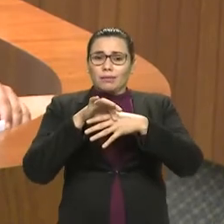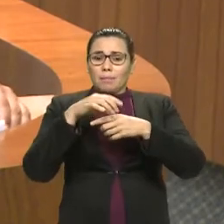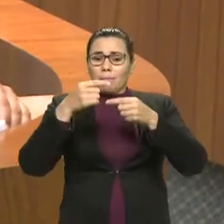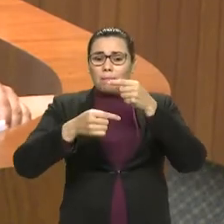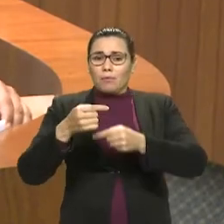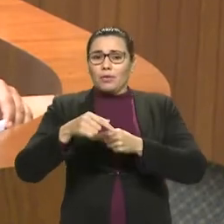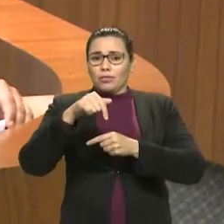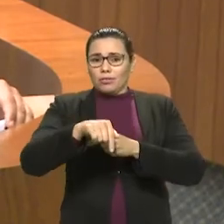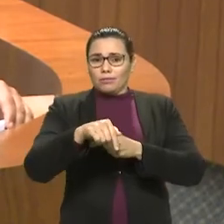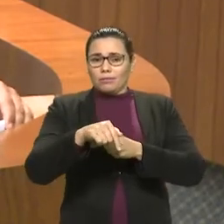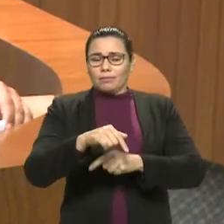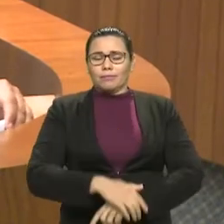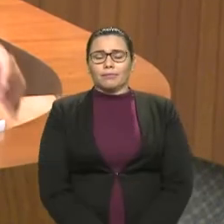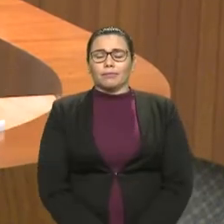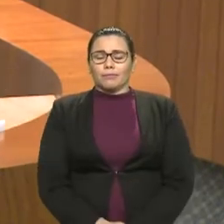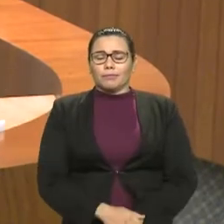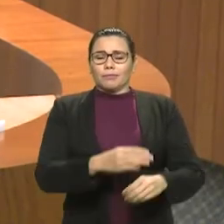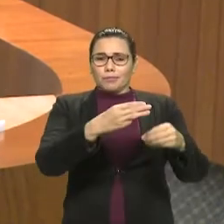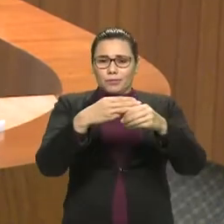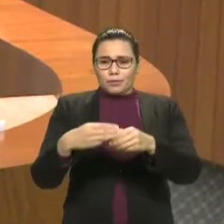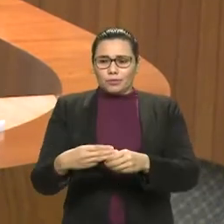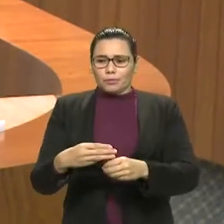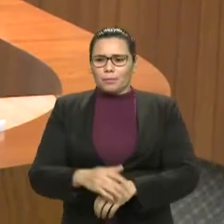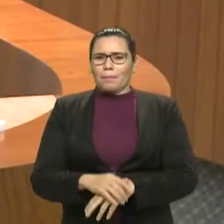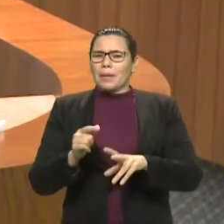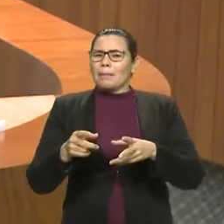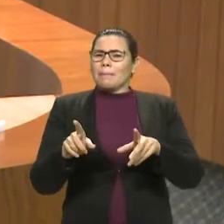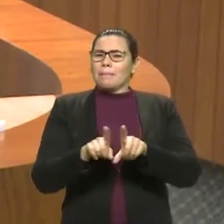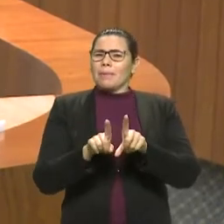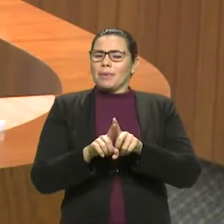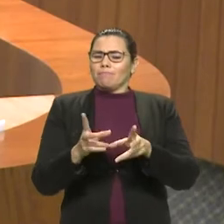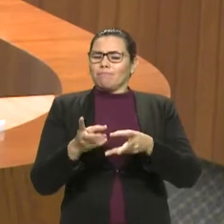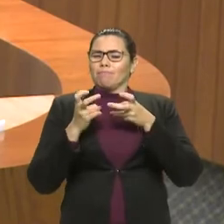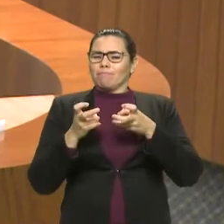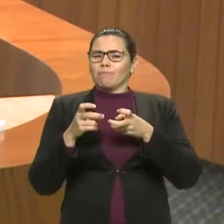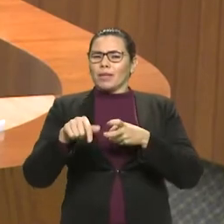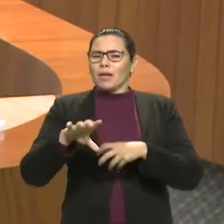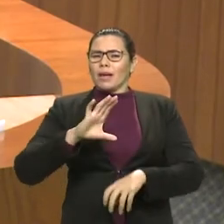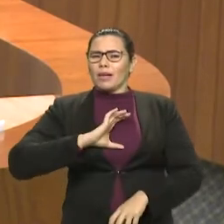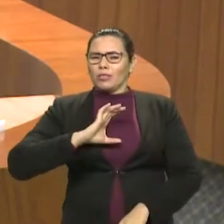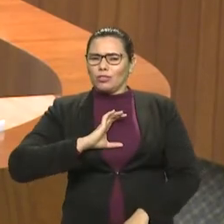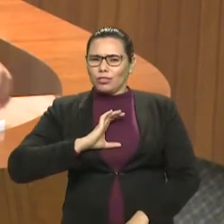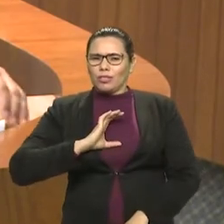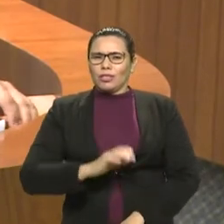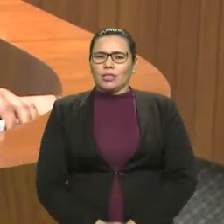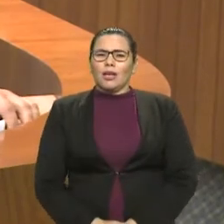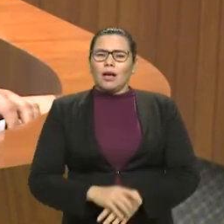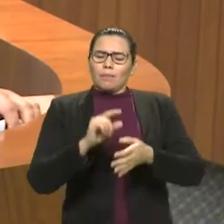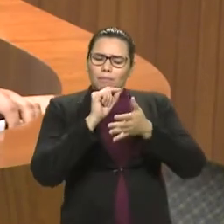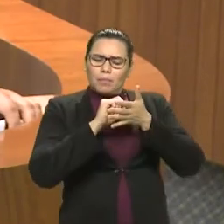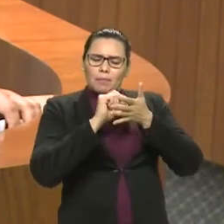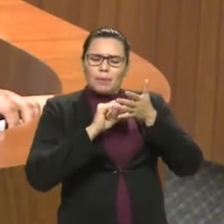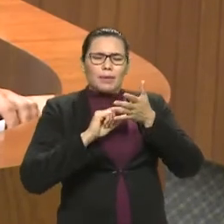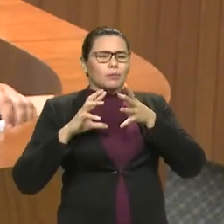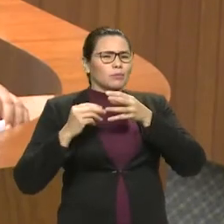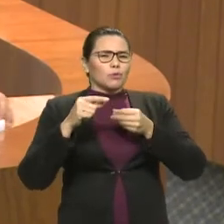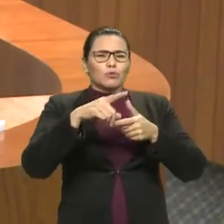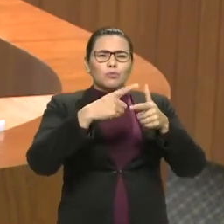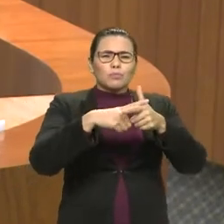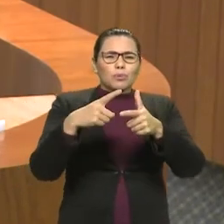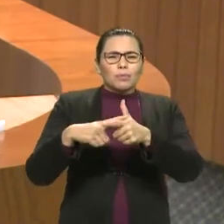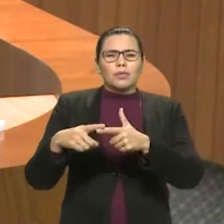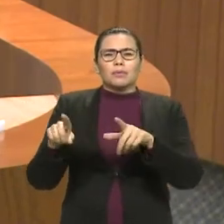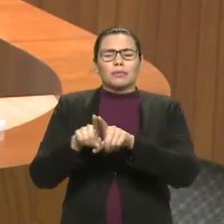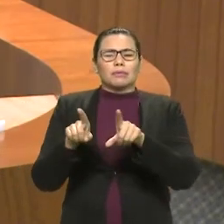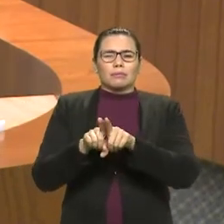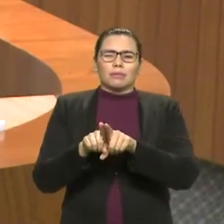ver realmente a necessidade da população de Caxias e região dos Cocais né que vive